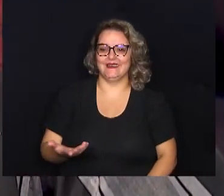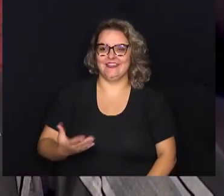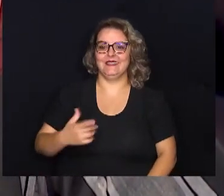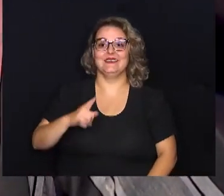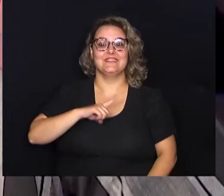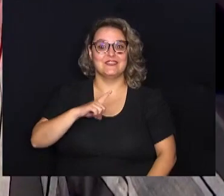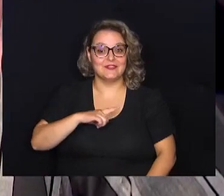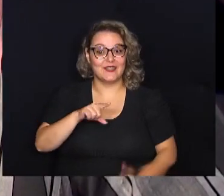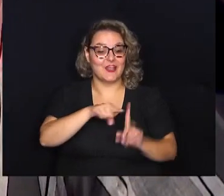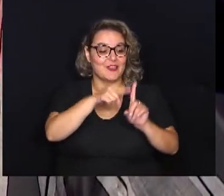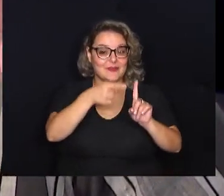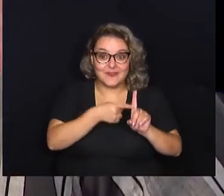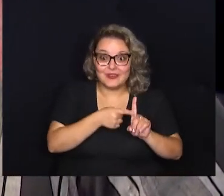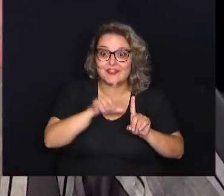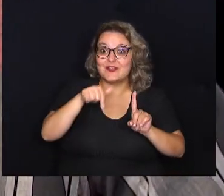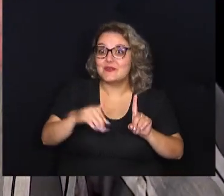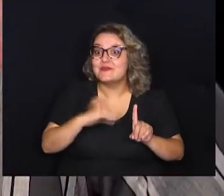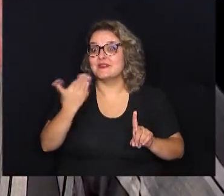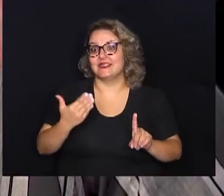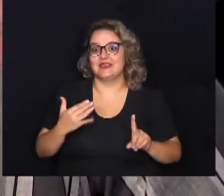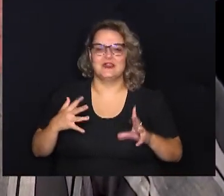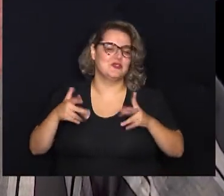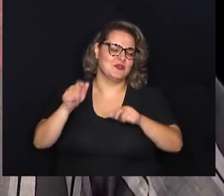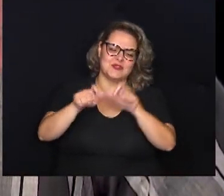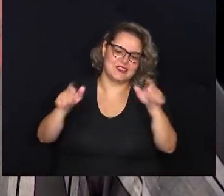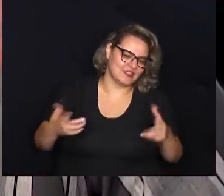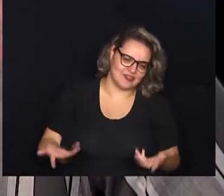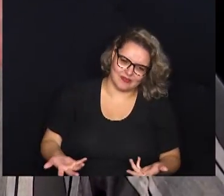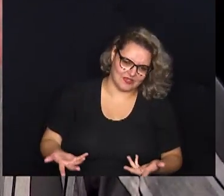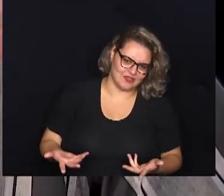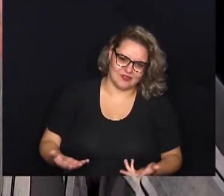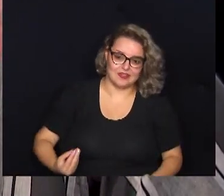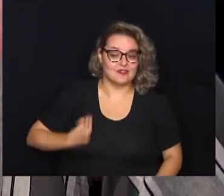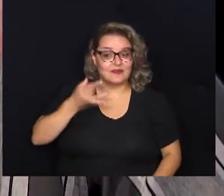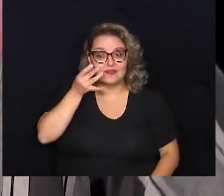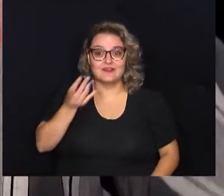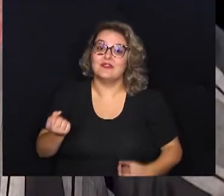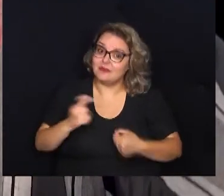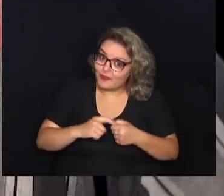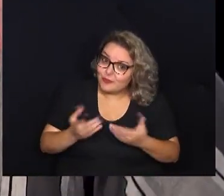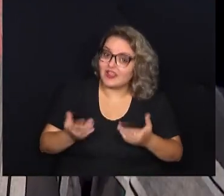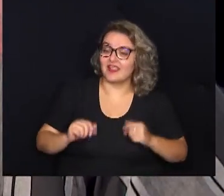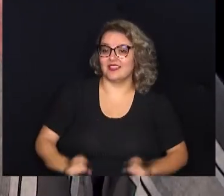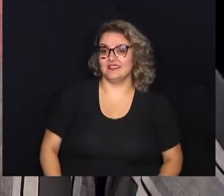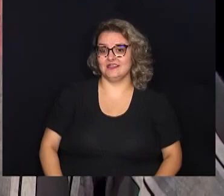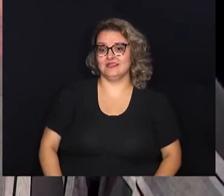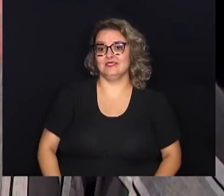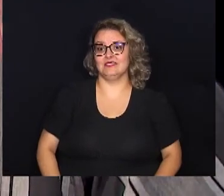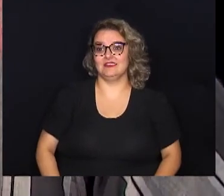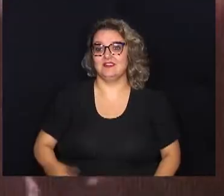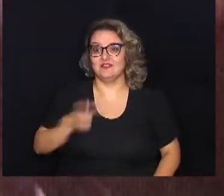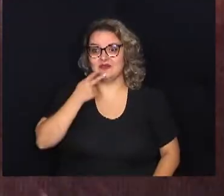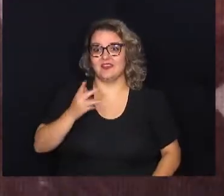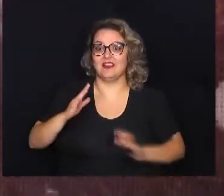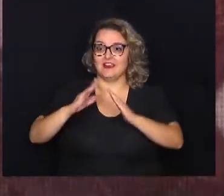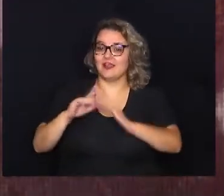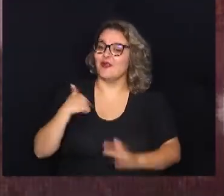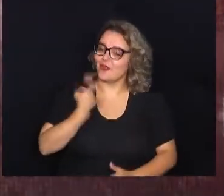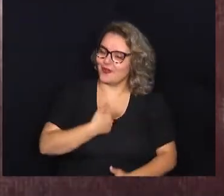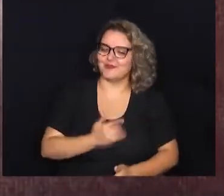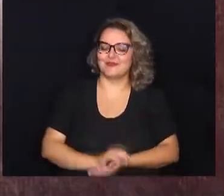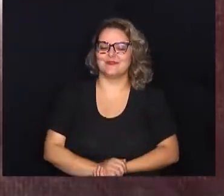e depois se foram. Eu gostaria que todas as pessoas que se passou por aqui um dia voltassem e falassem: aqui é a nossa casa, aqui é nosso lar.